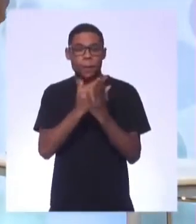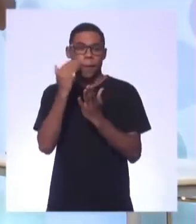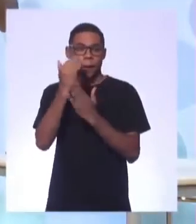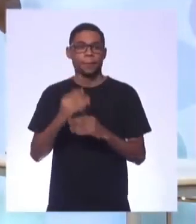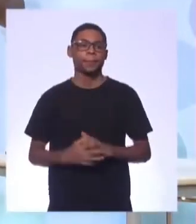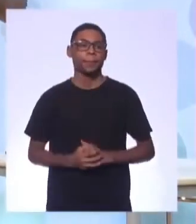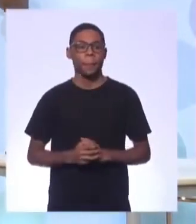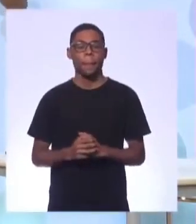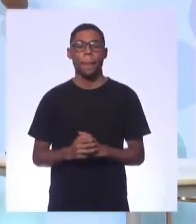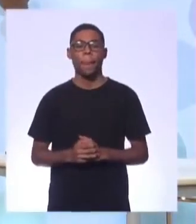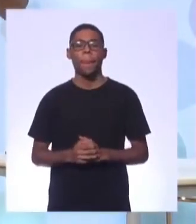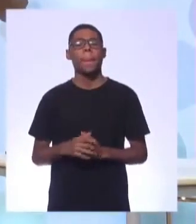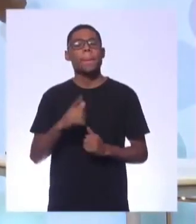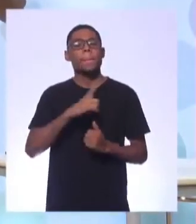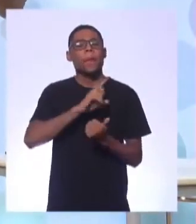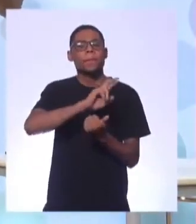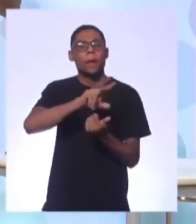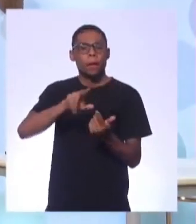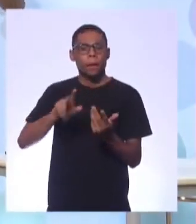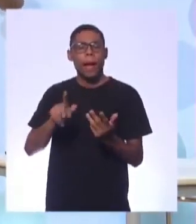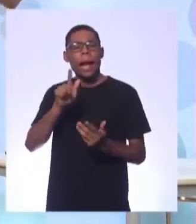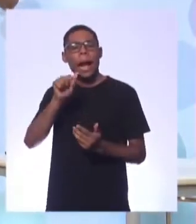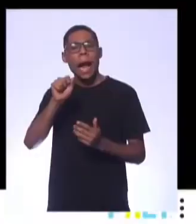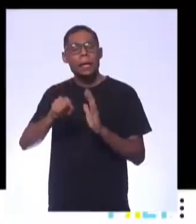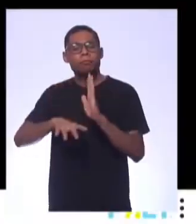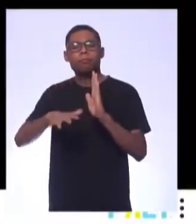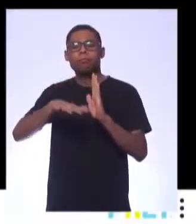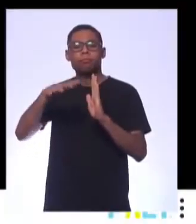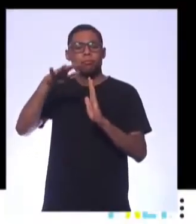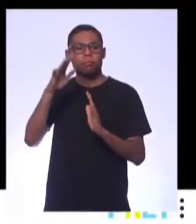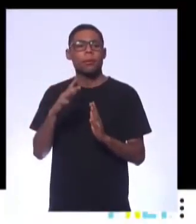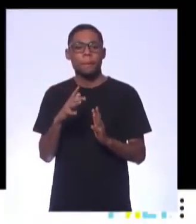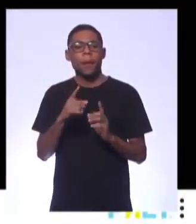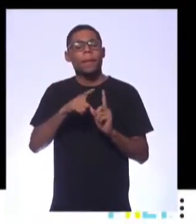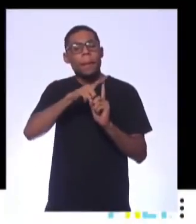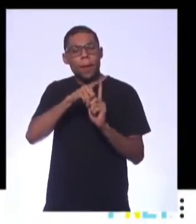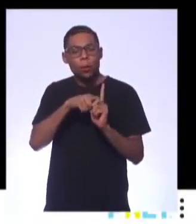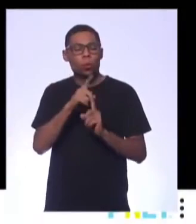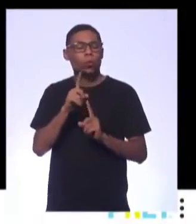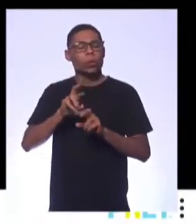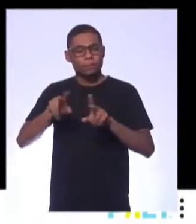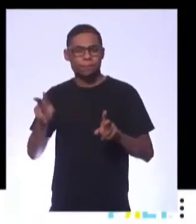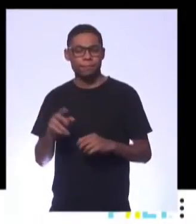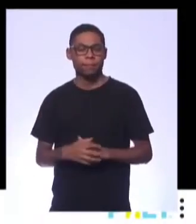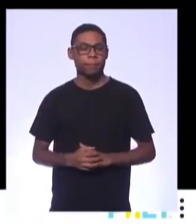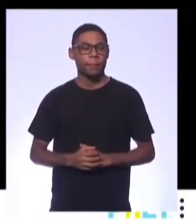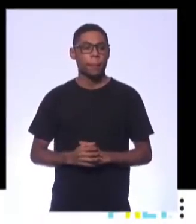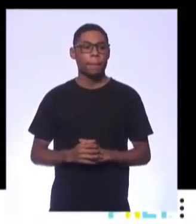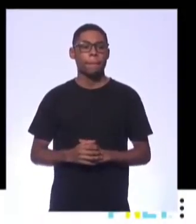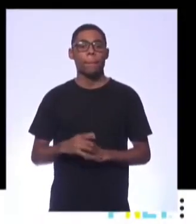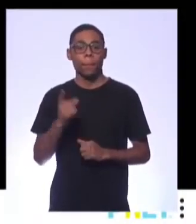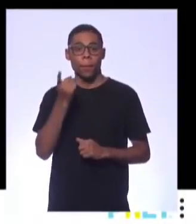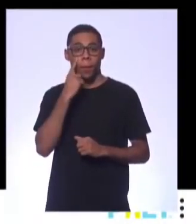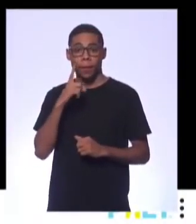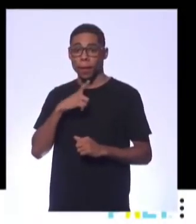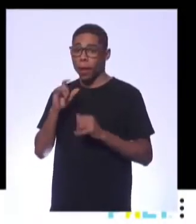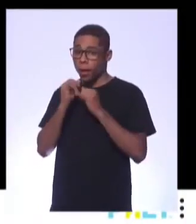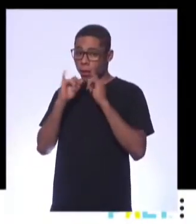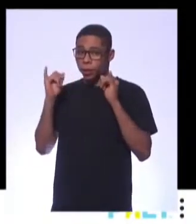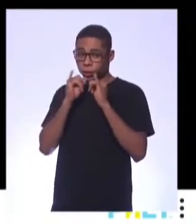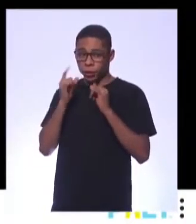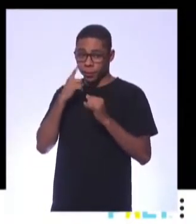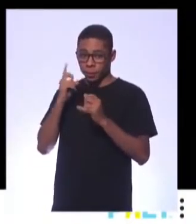acrescentar mais as variáveis de estado de um gás, né? A pressão, volume e temperatura, tá? Aí você fornece aqui energia, né? Você